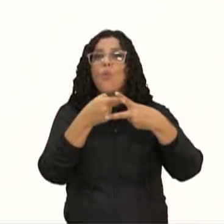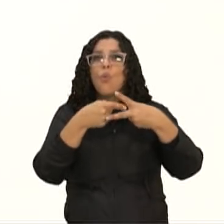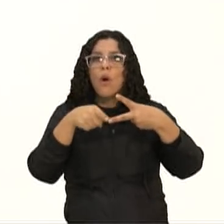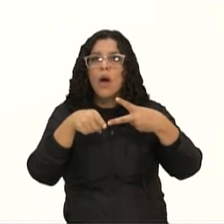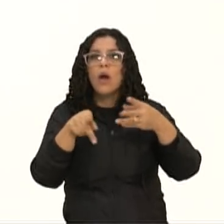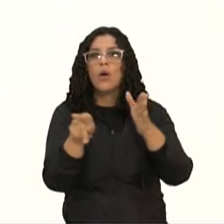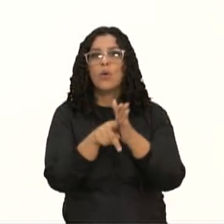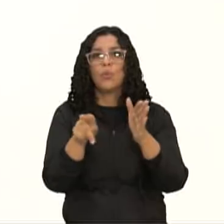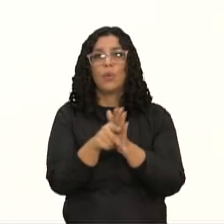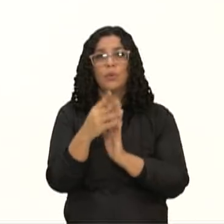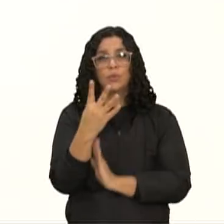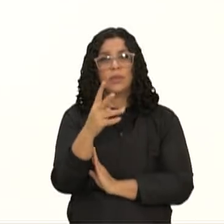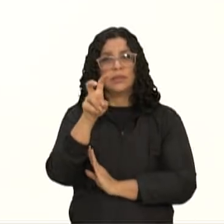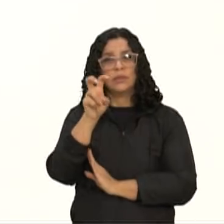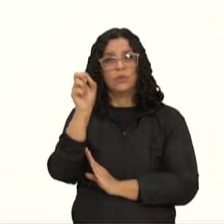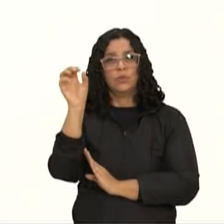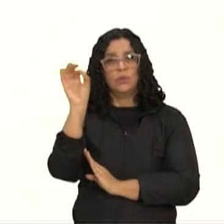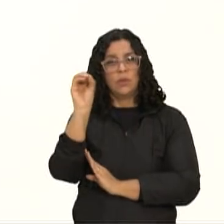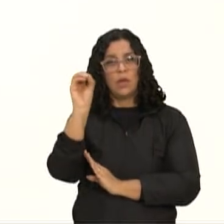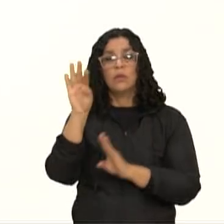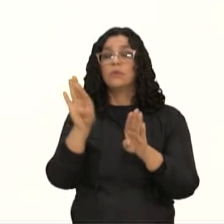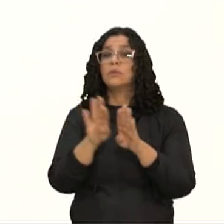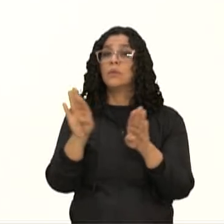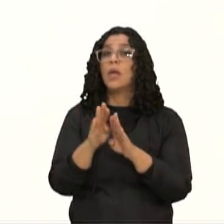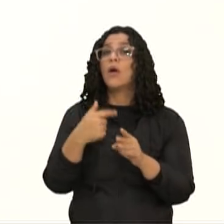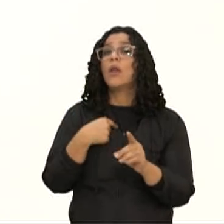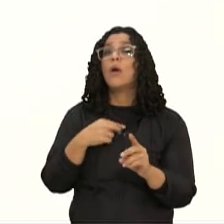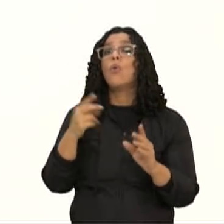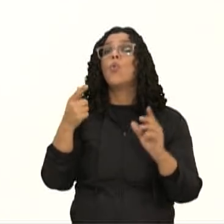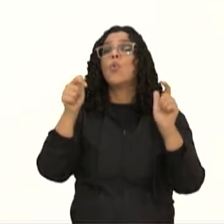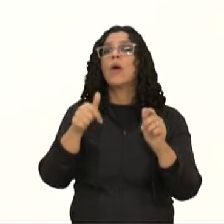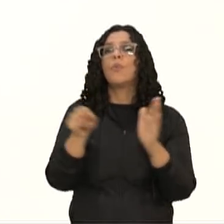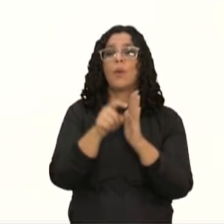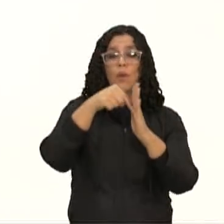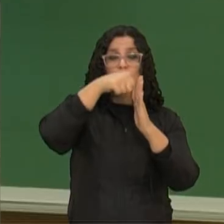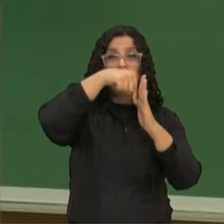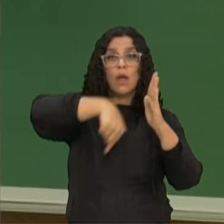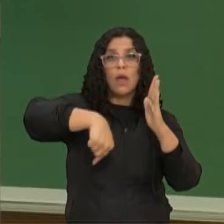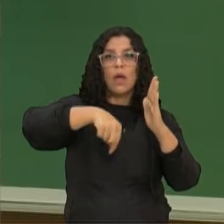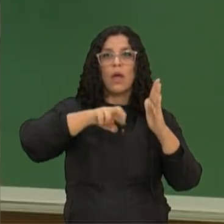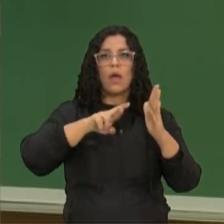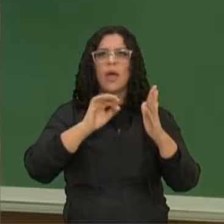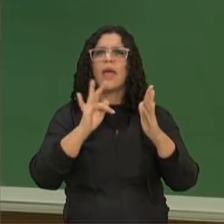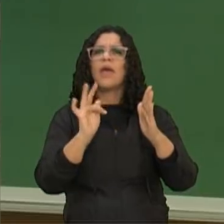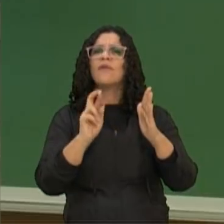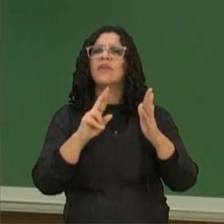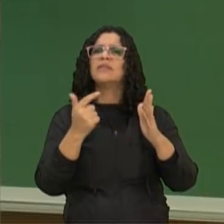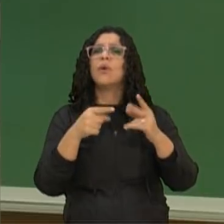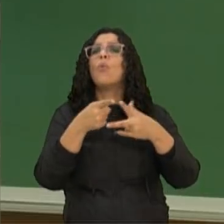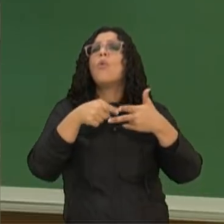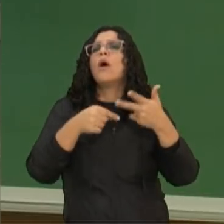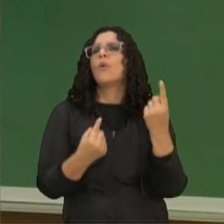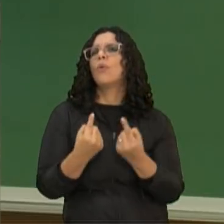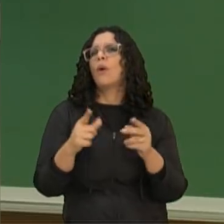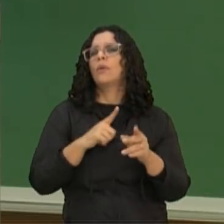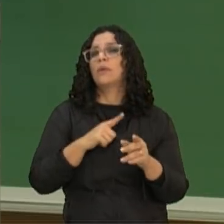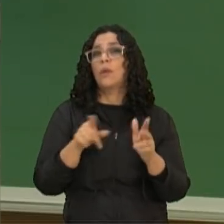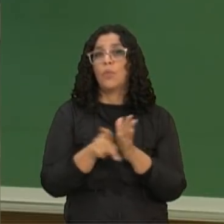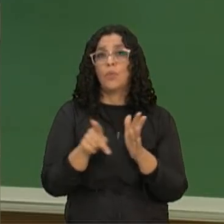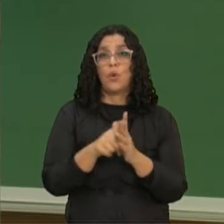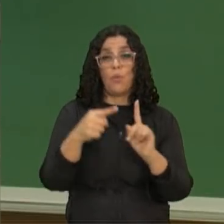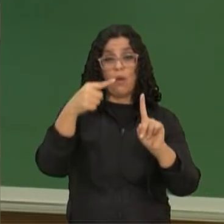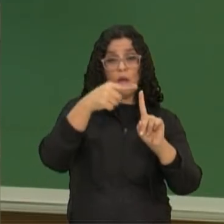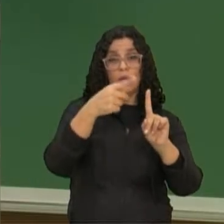ângulo de incidência de 45 graus? Determine o ângulo de refração. Olha o dado de observação que ele fornece para a gente. A raiz de